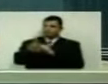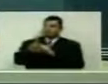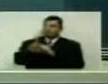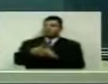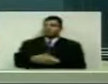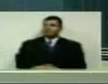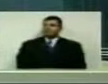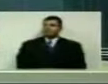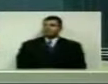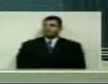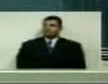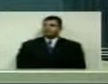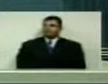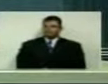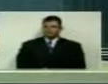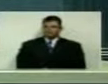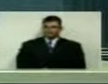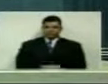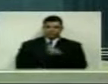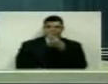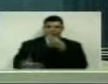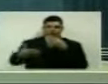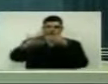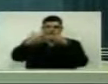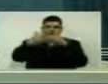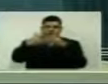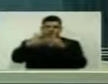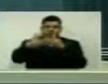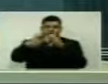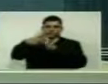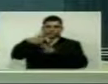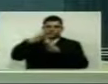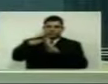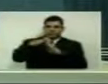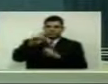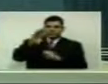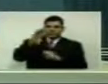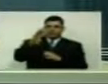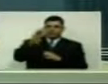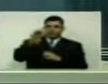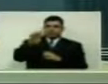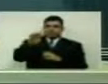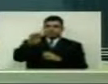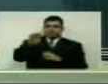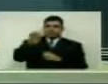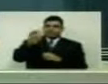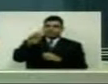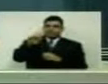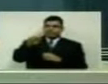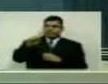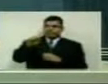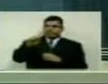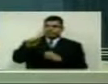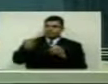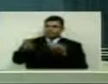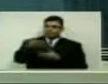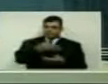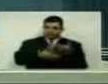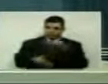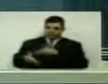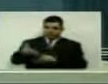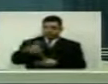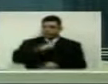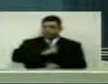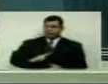Zé Ricardo, com a proximidade da empresa Delta com negócios relacionados